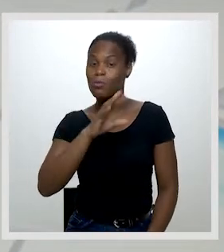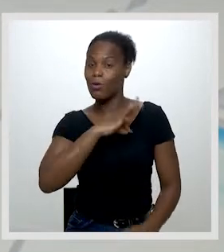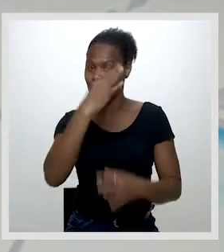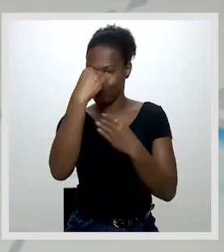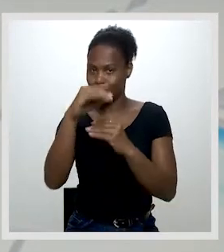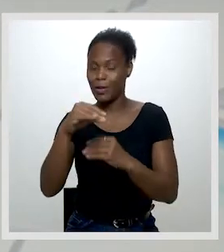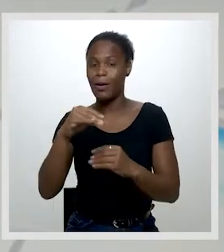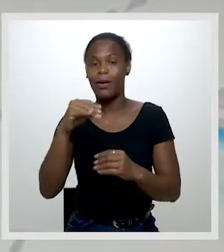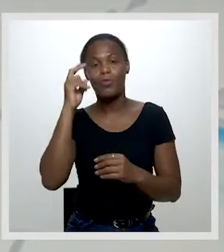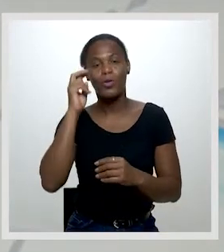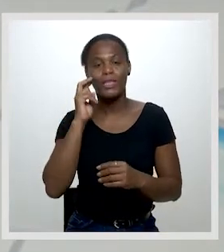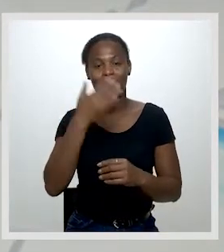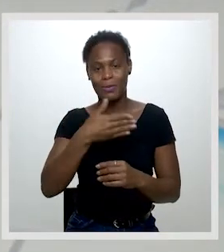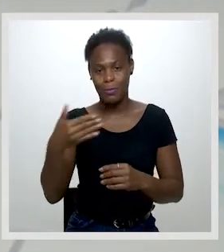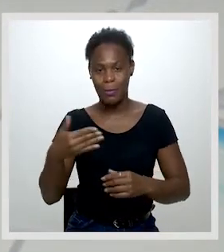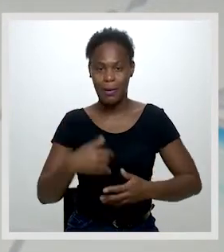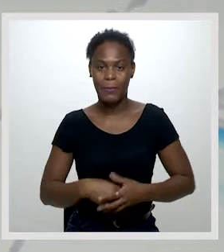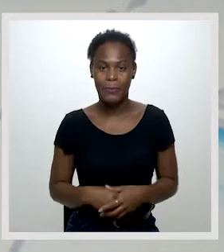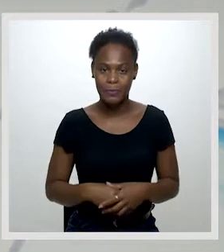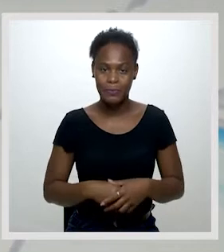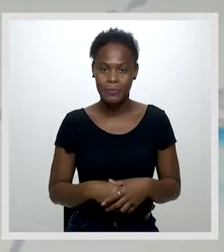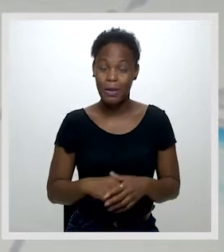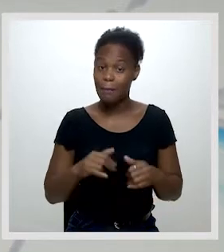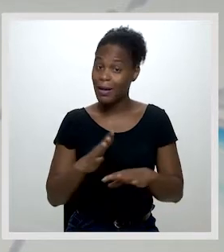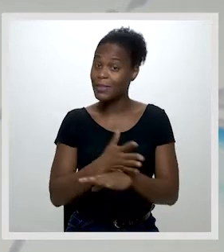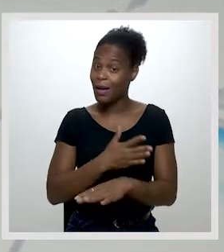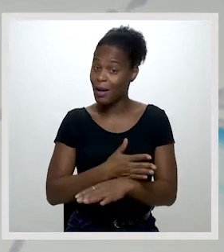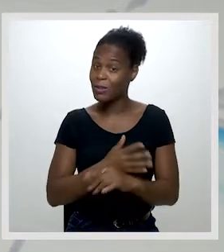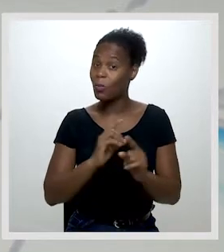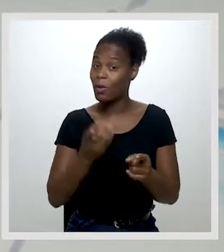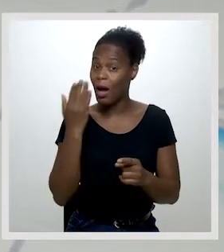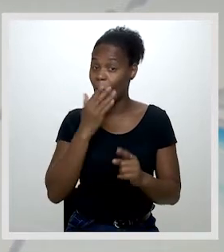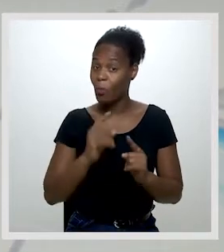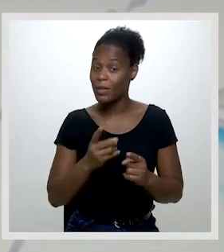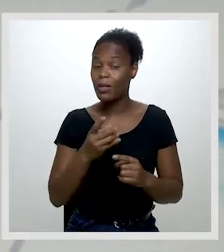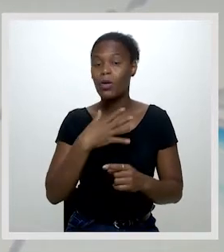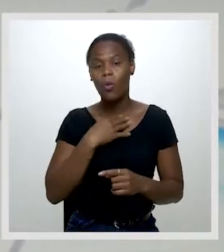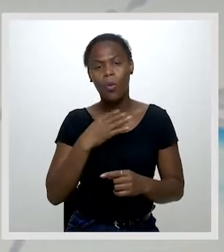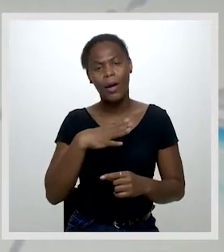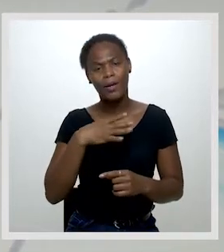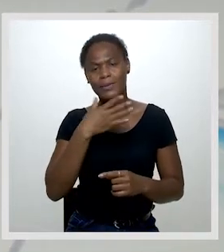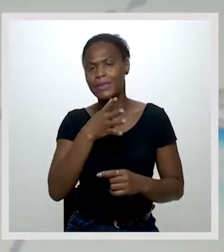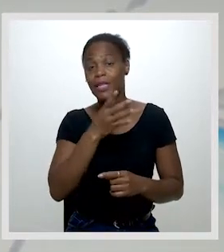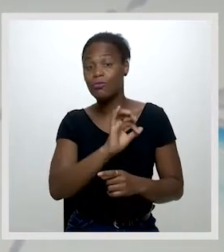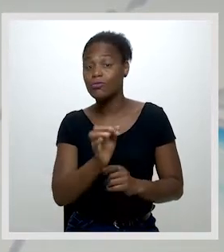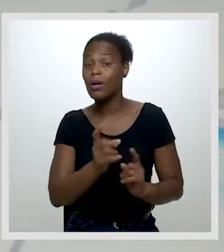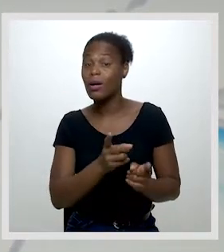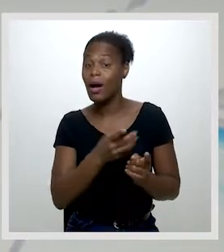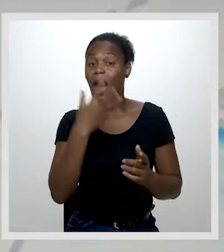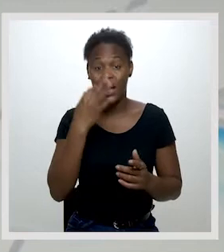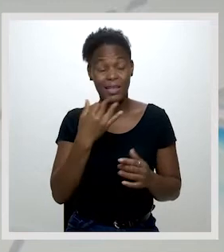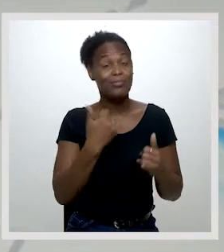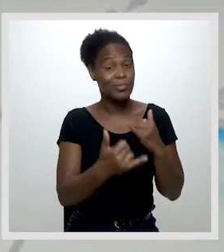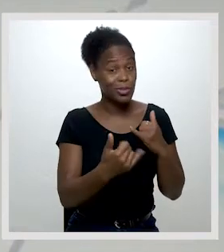Biologia, 11º ano. Mas antes de começar a nossa aula, gostaria de vos dizer o seguinte, que ainda há risco de